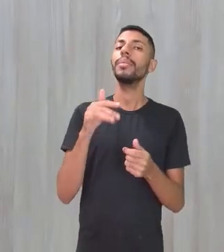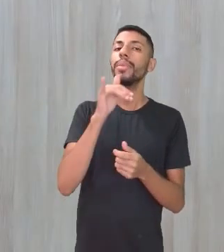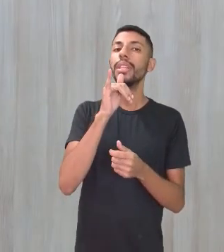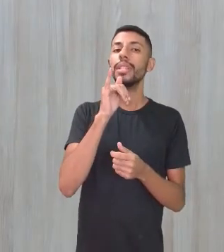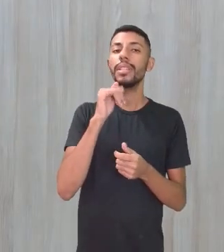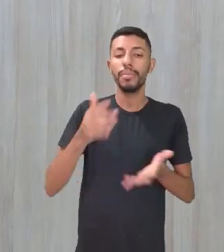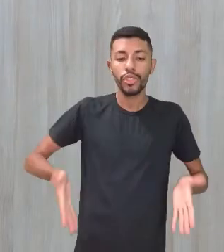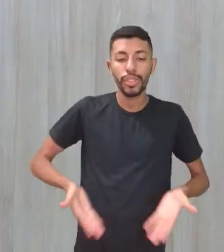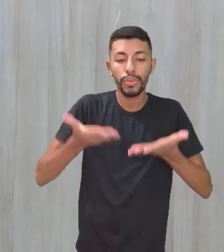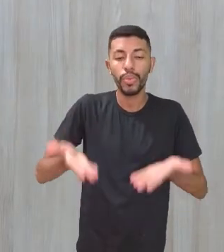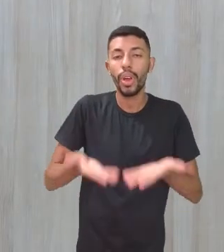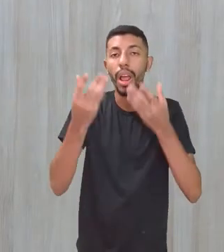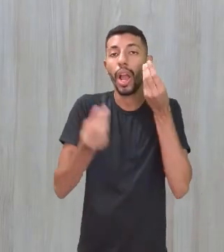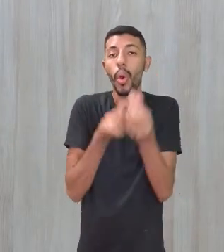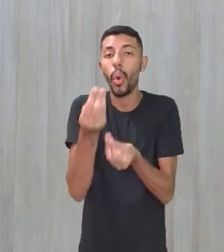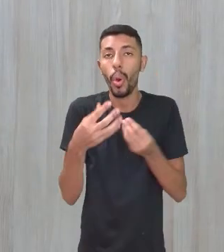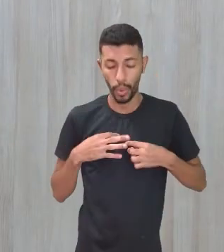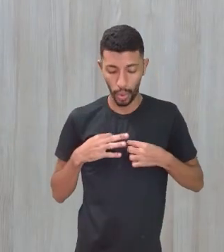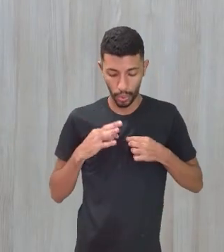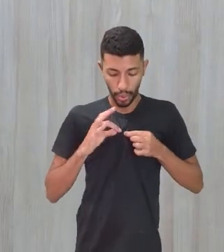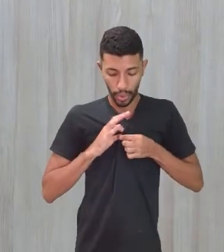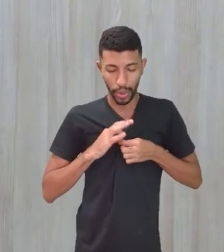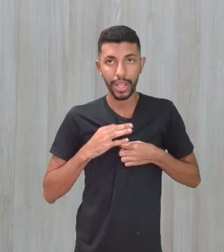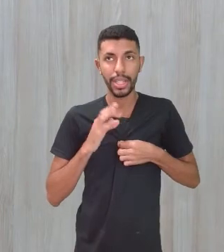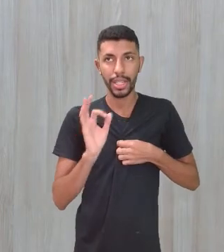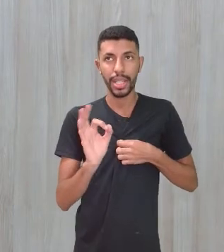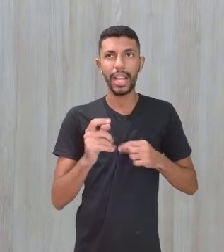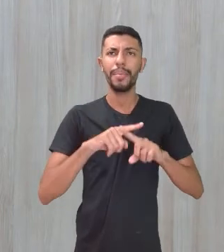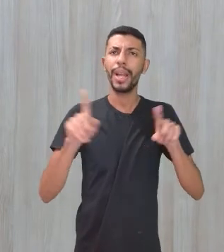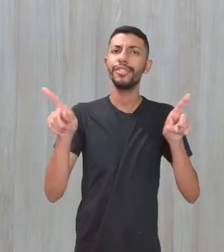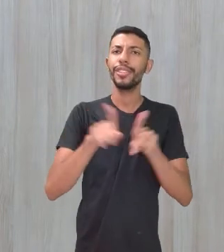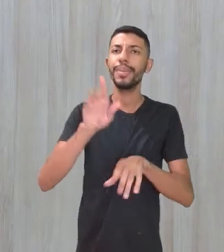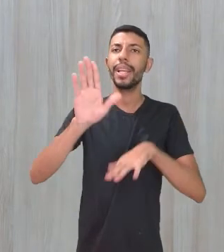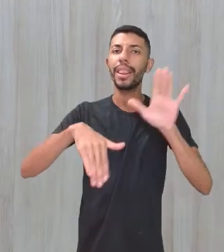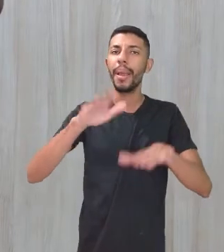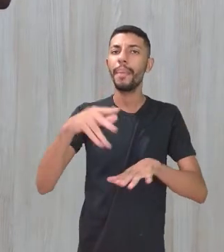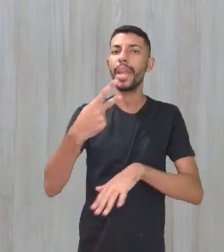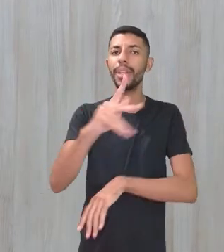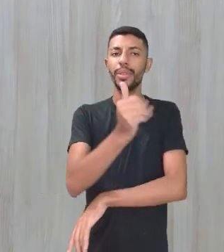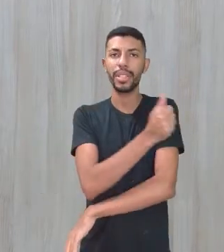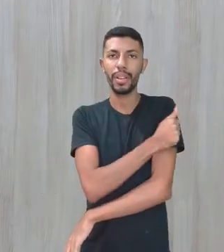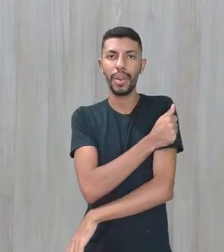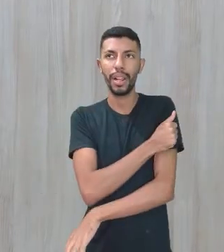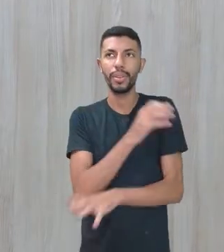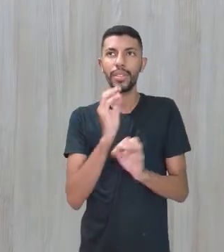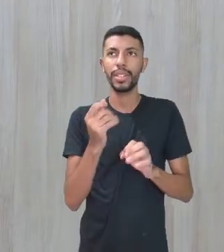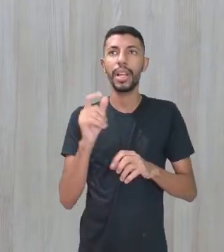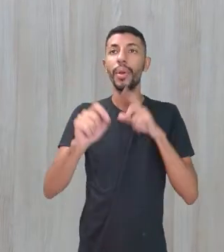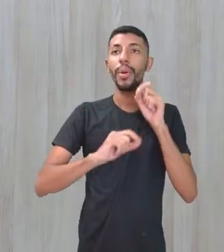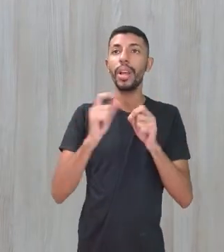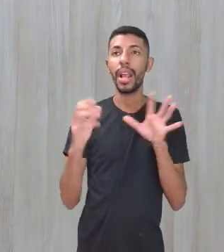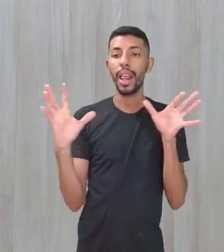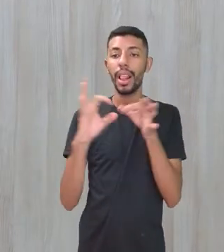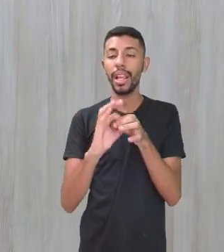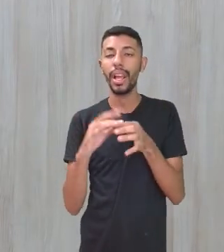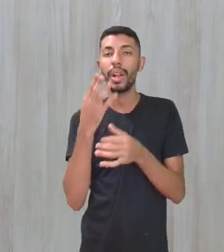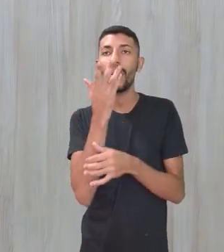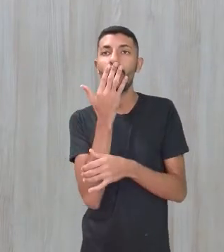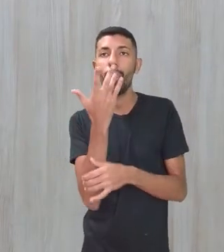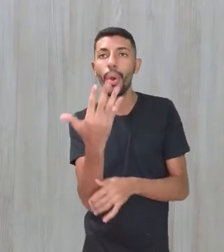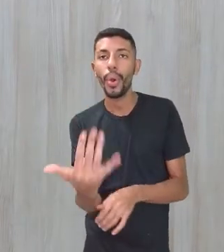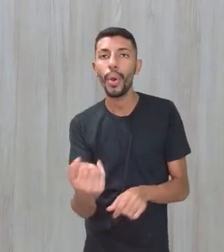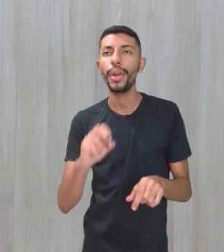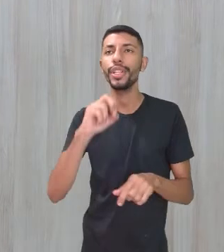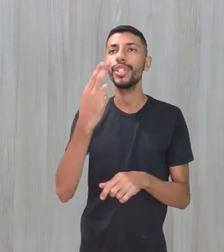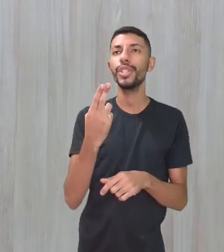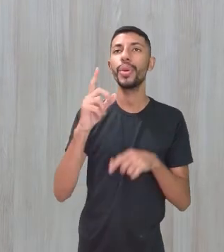também vai depender muito do seu estudante, ok? Relacionando as cores ou